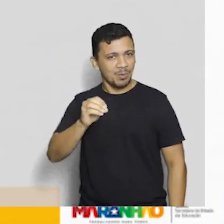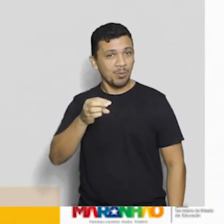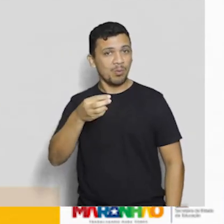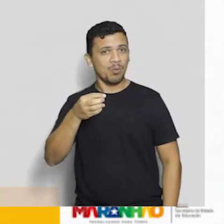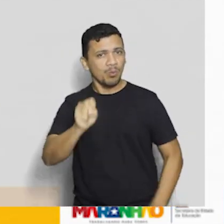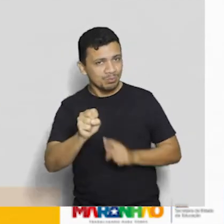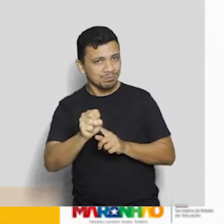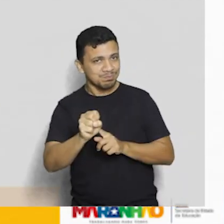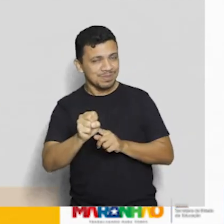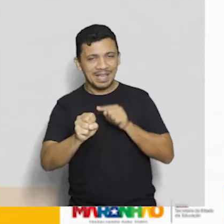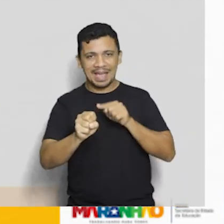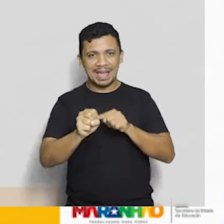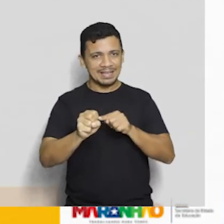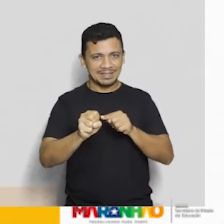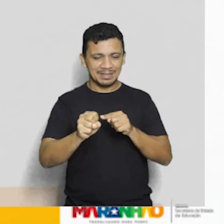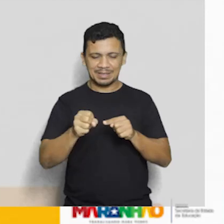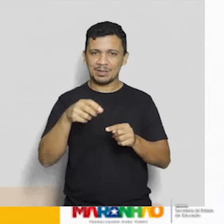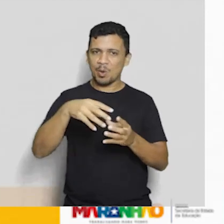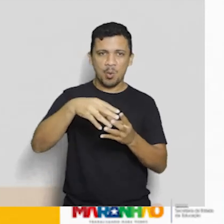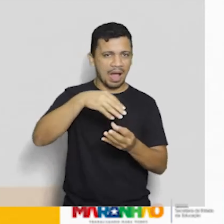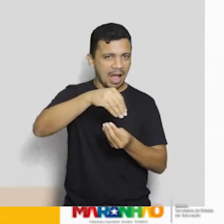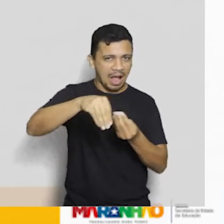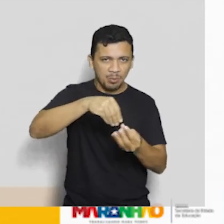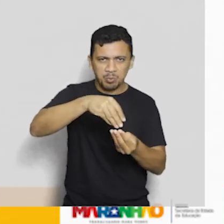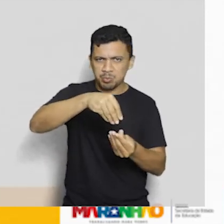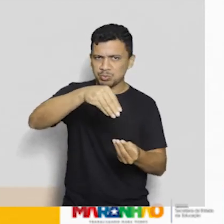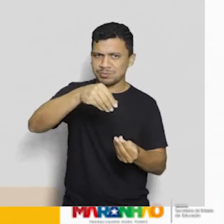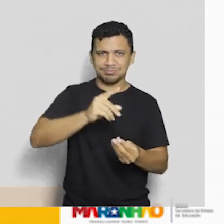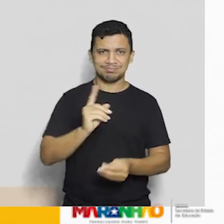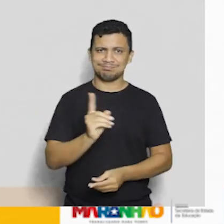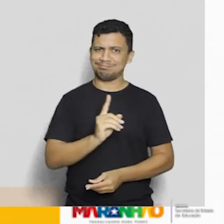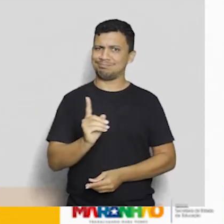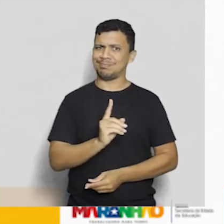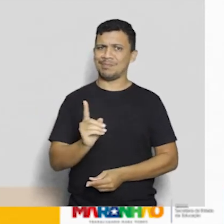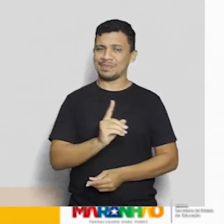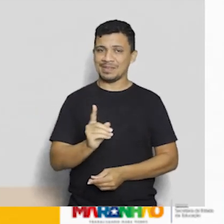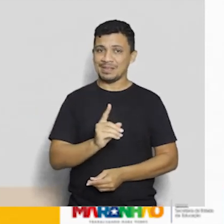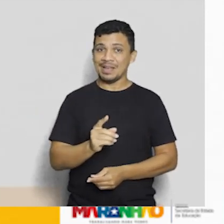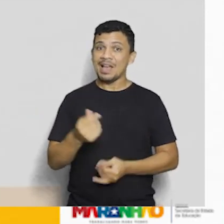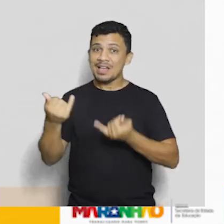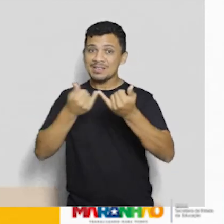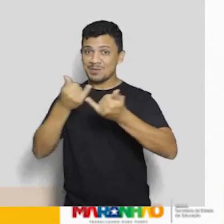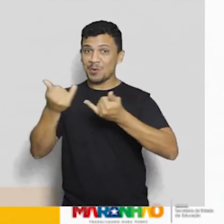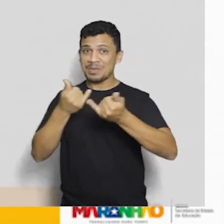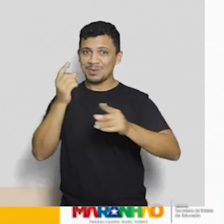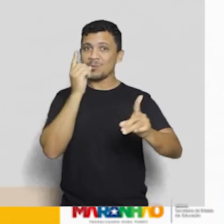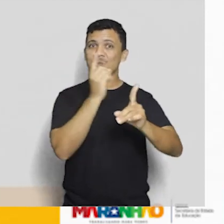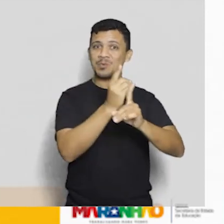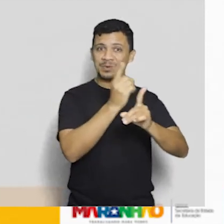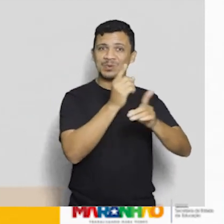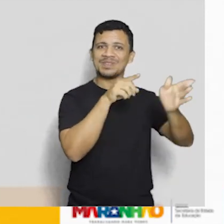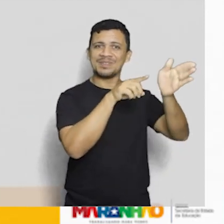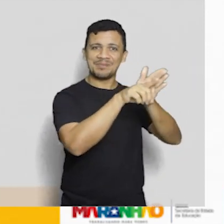é insolúvel em água. Essas informações foram retiradas do texto,